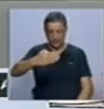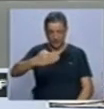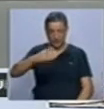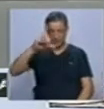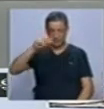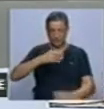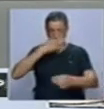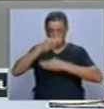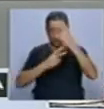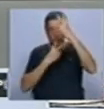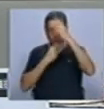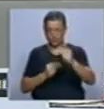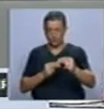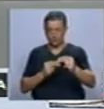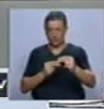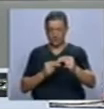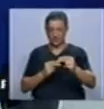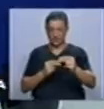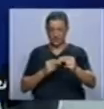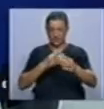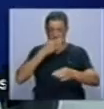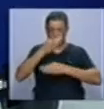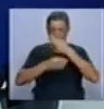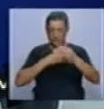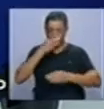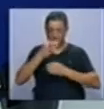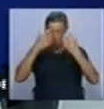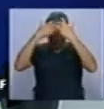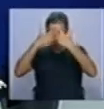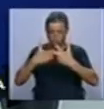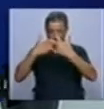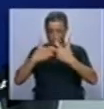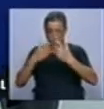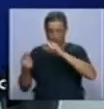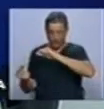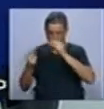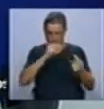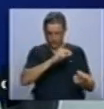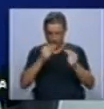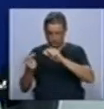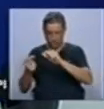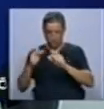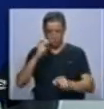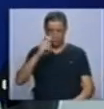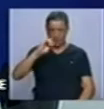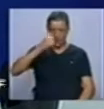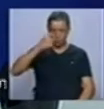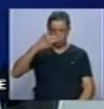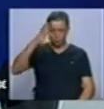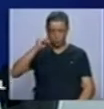vais falar de Lua? Olha, vou falar de curiosas questões em que se debate atualmente a astronomia e a exploração